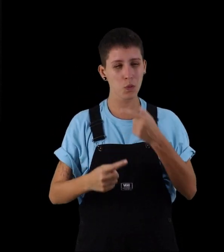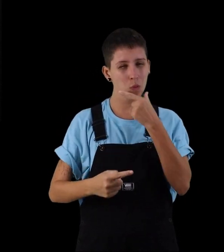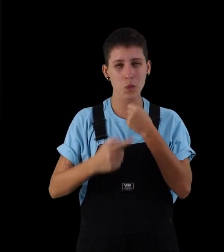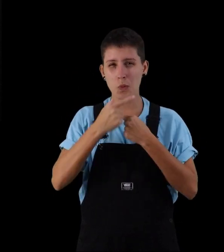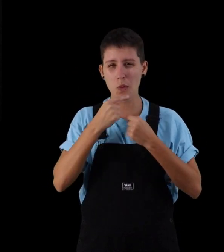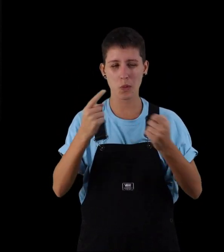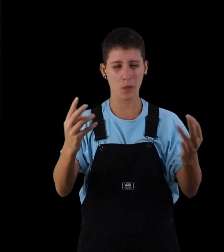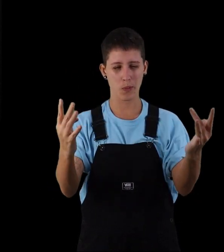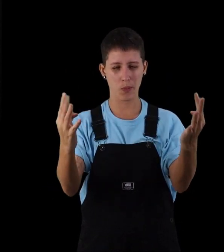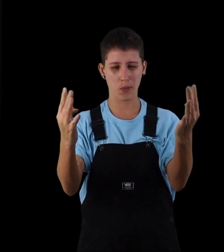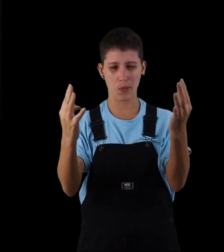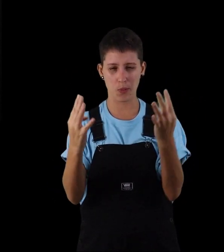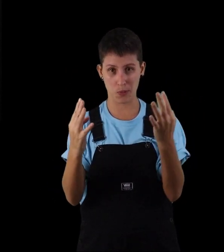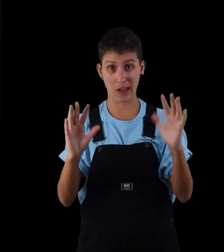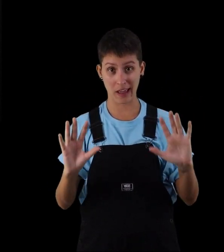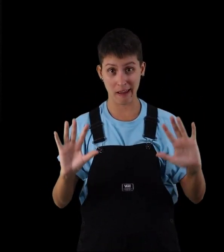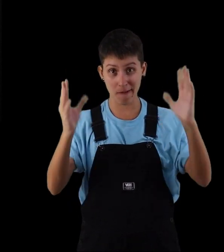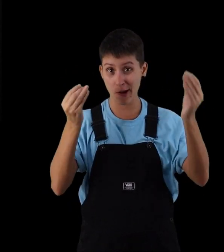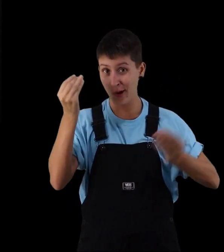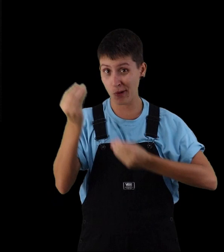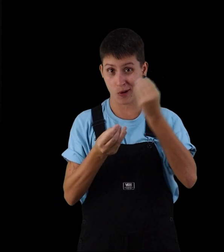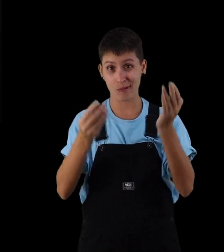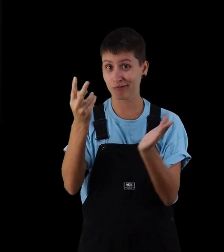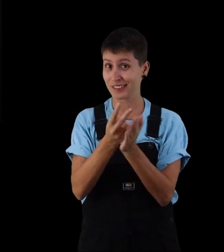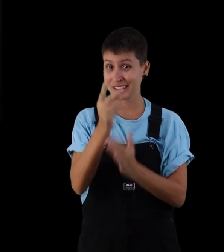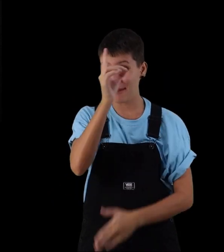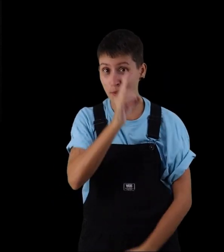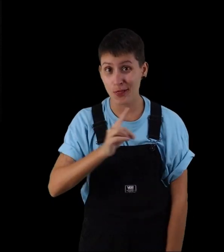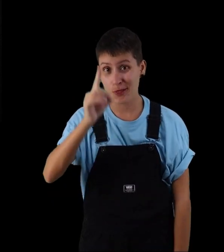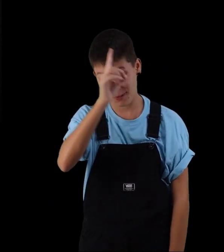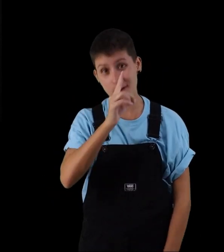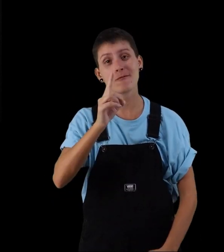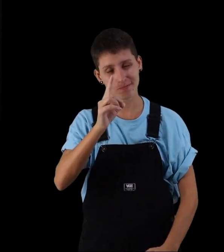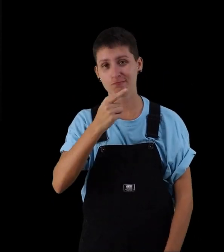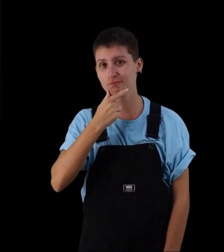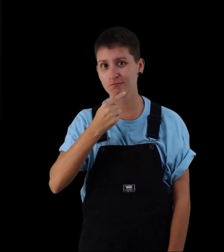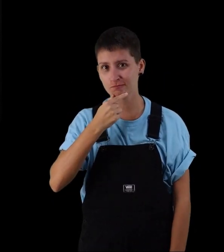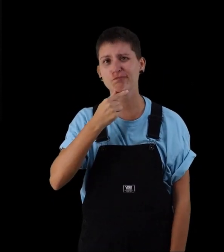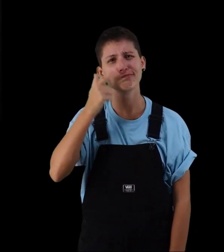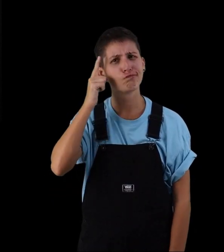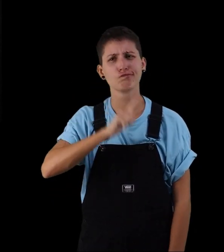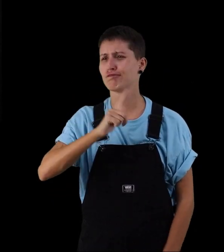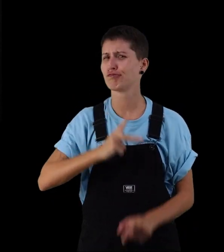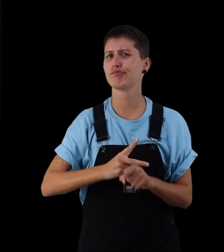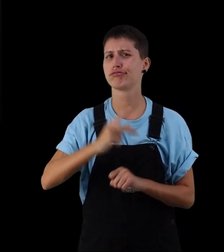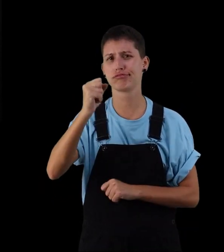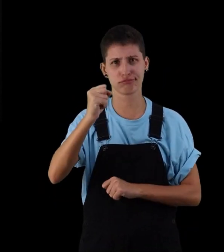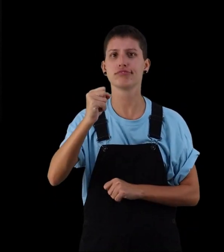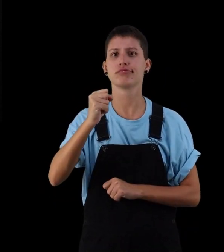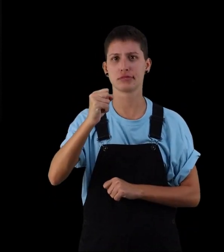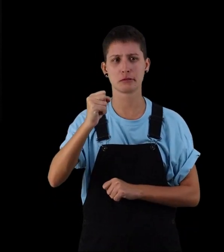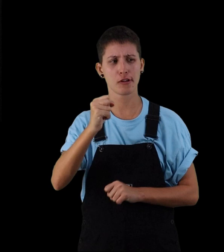se encontravam num terreno baldio, onde o evento acontecia todo domingo. Edino era